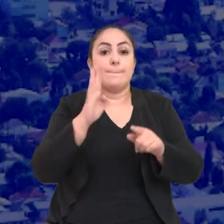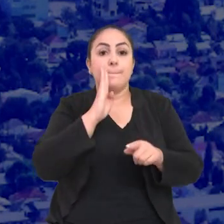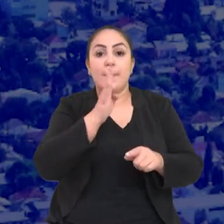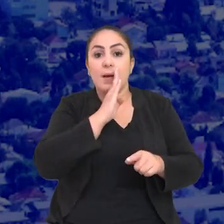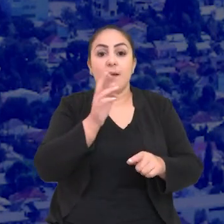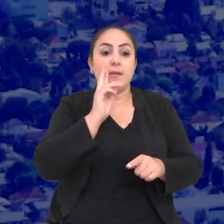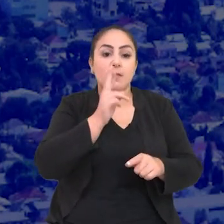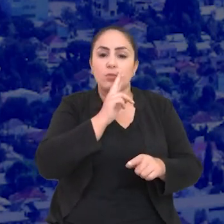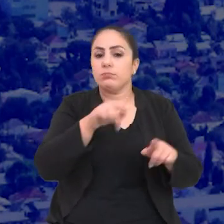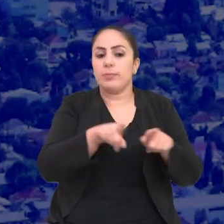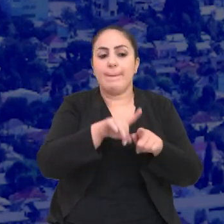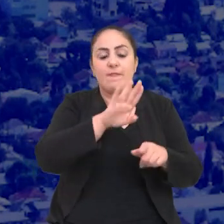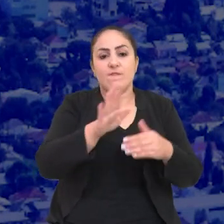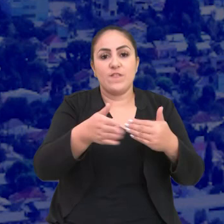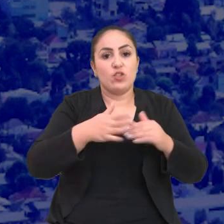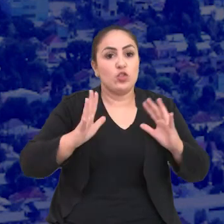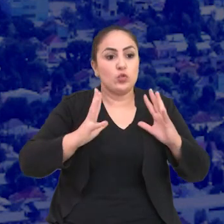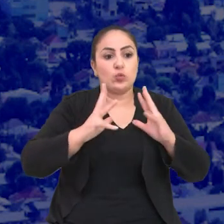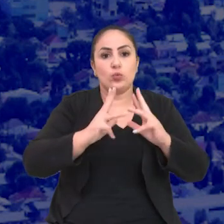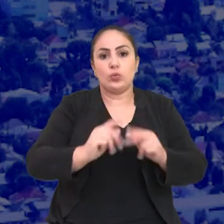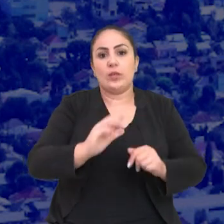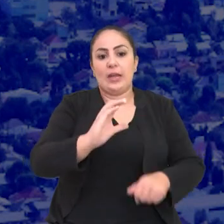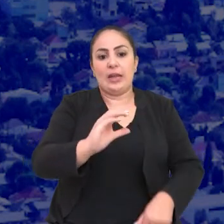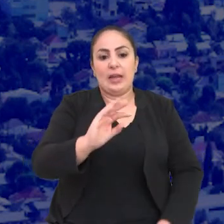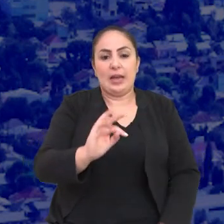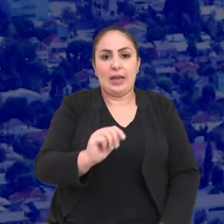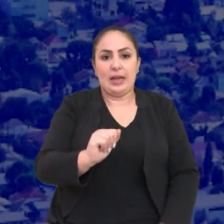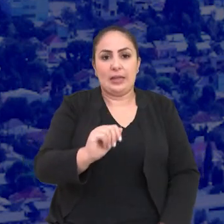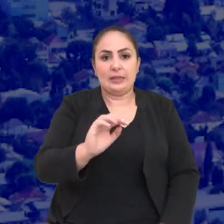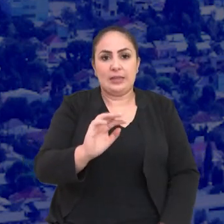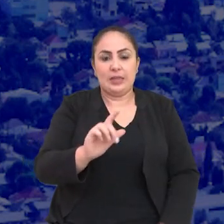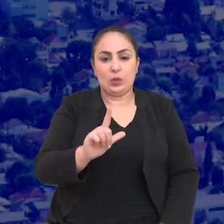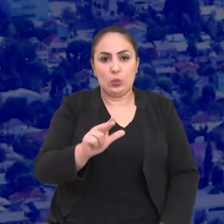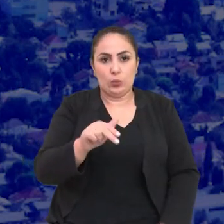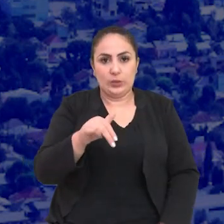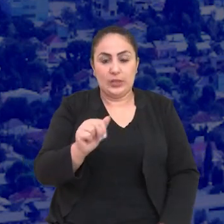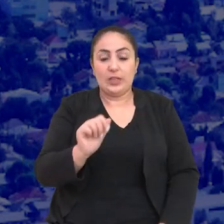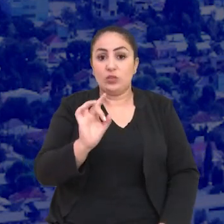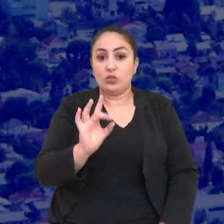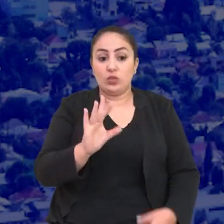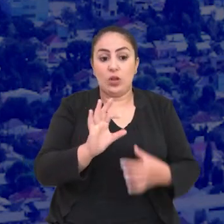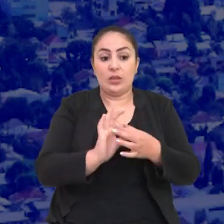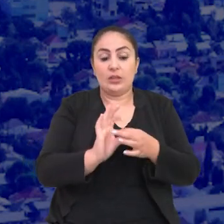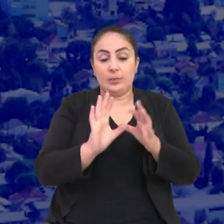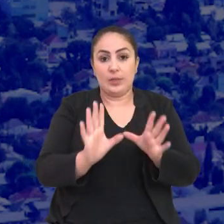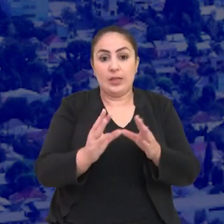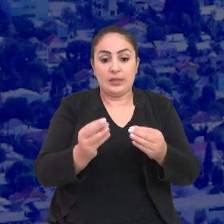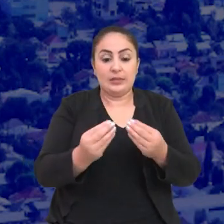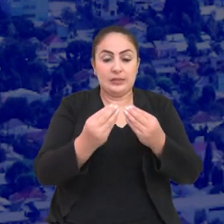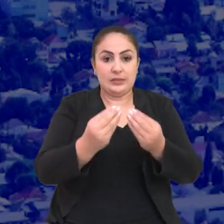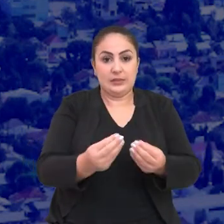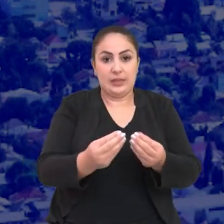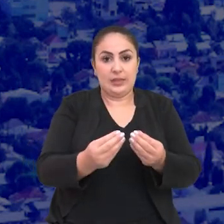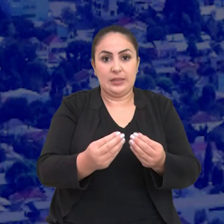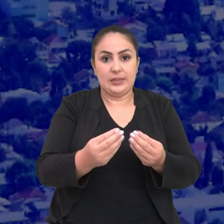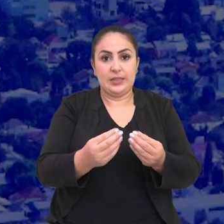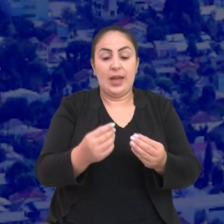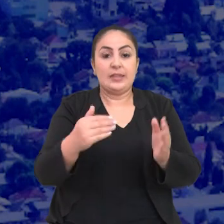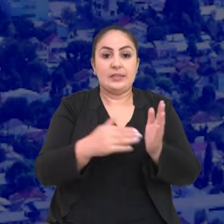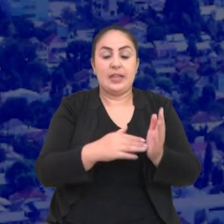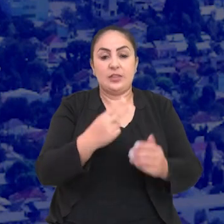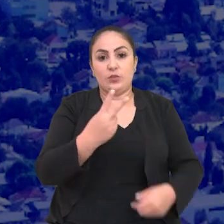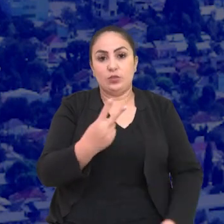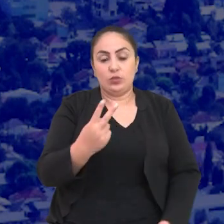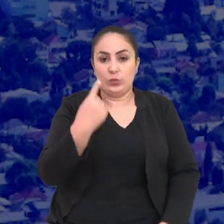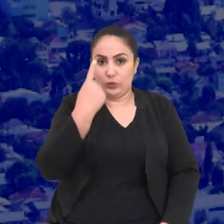lazer. Bares e restaurantes também estão fechados na Catalunha, sendo permitida somente a entrega a